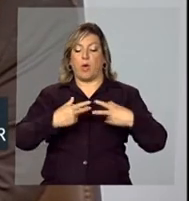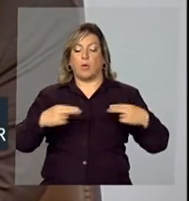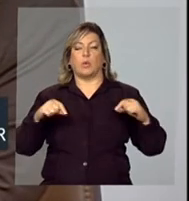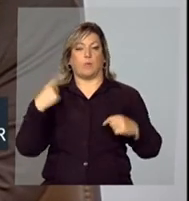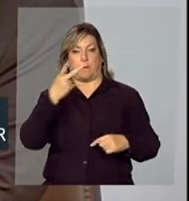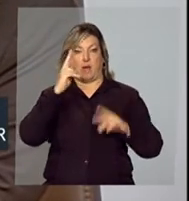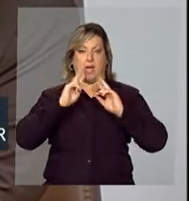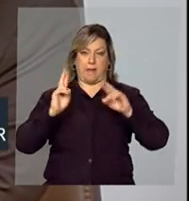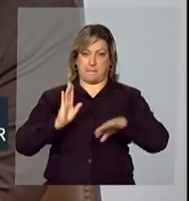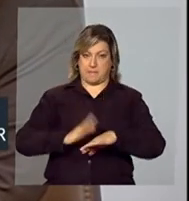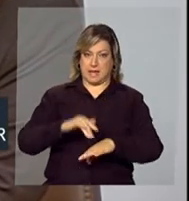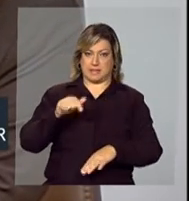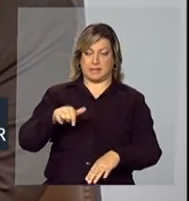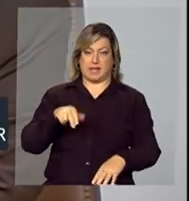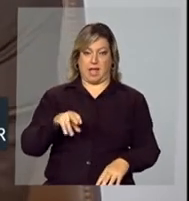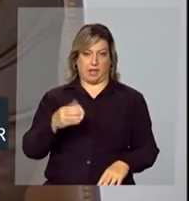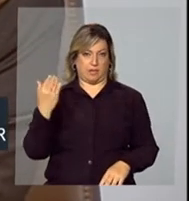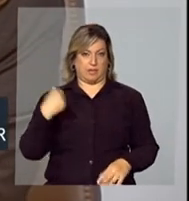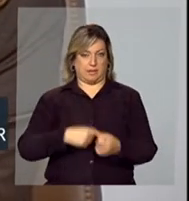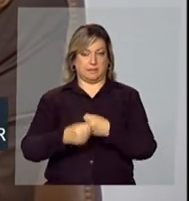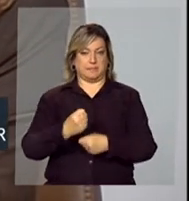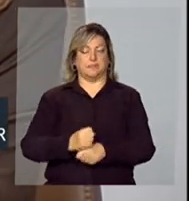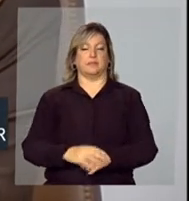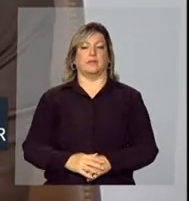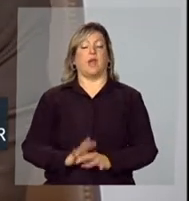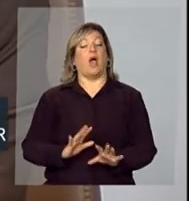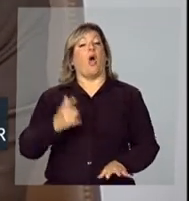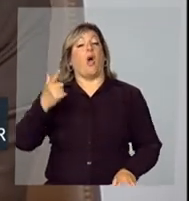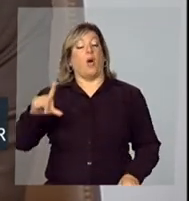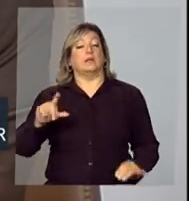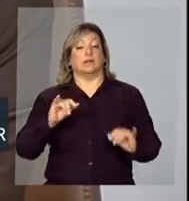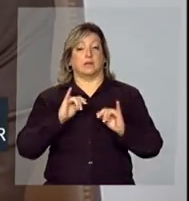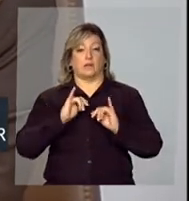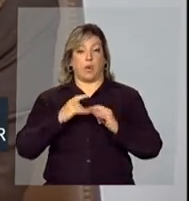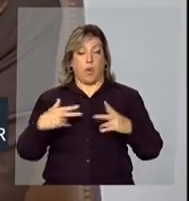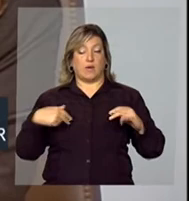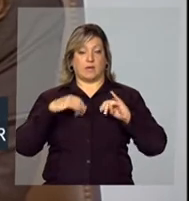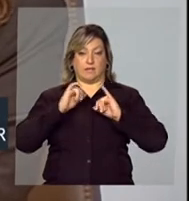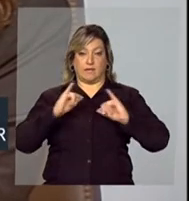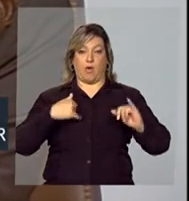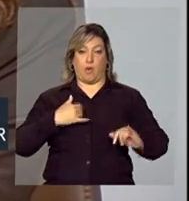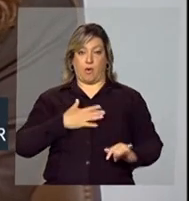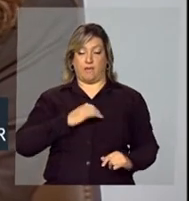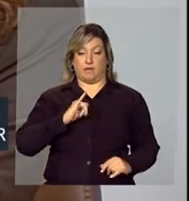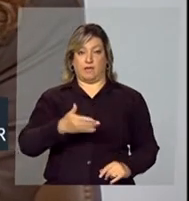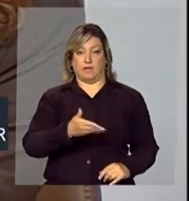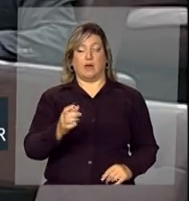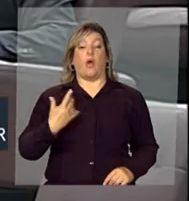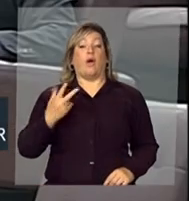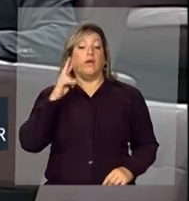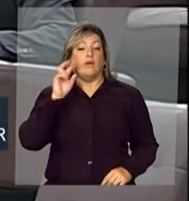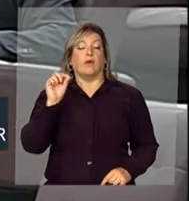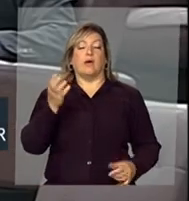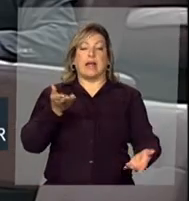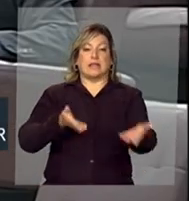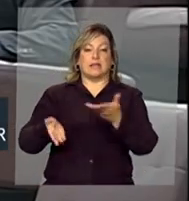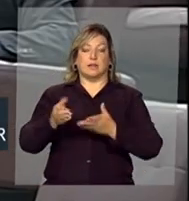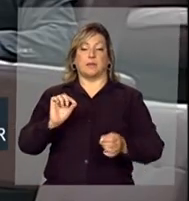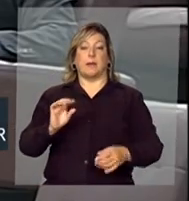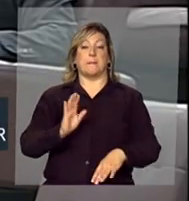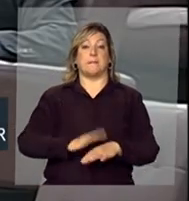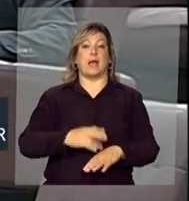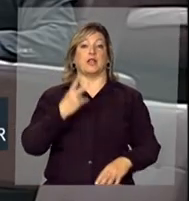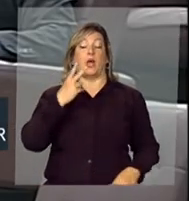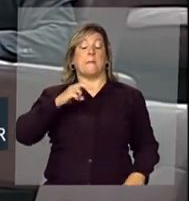ano um outro dado que eu gostaria de comentar com vocês também quando nós olhamos para os atendimentos é mais de dois